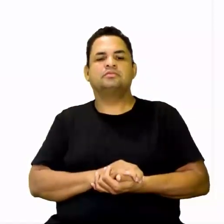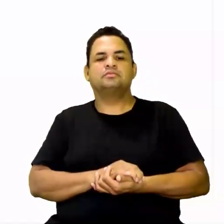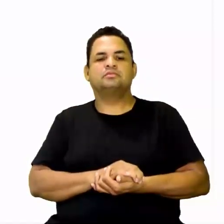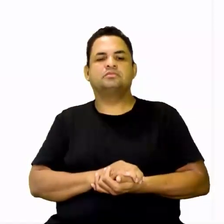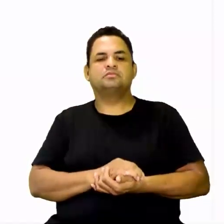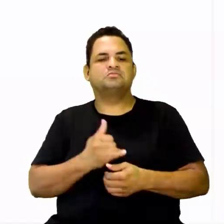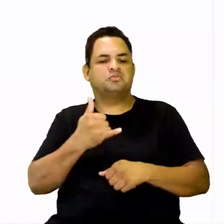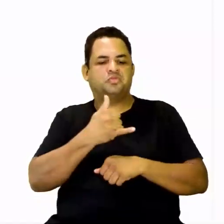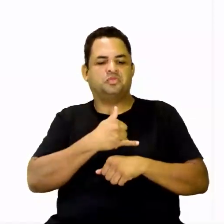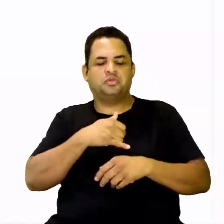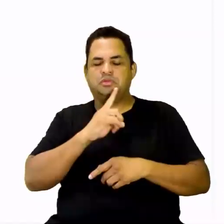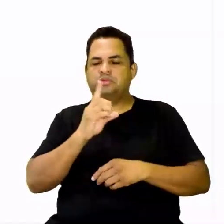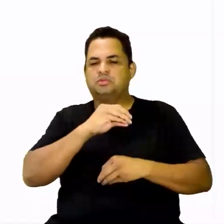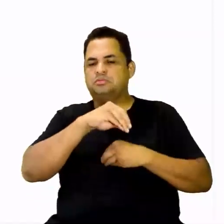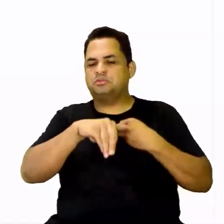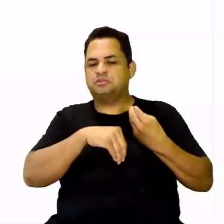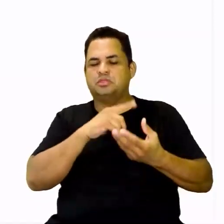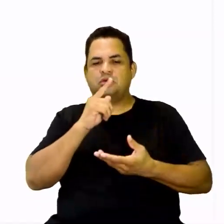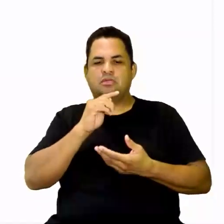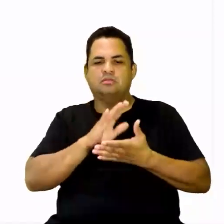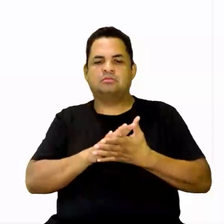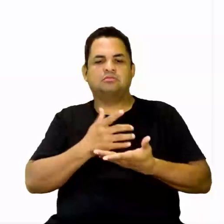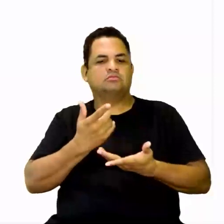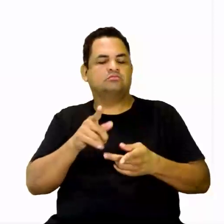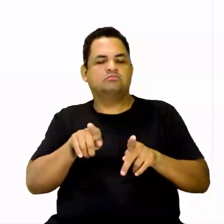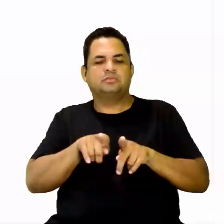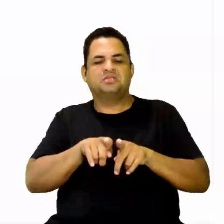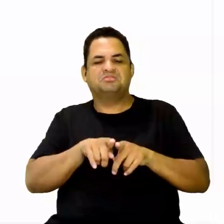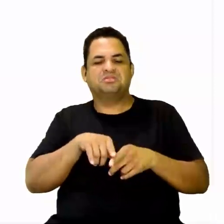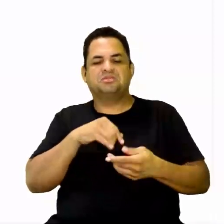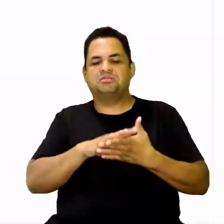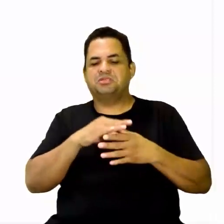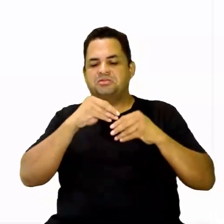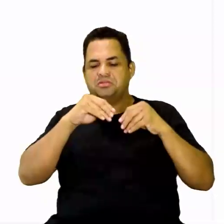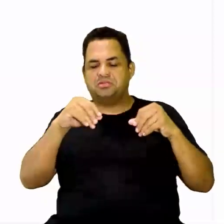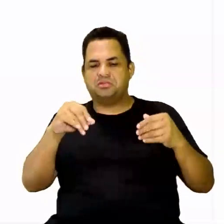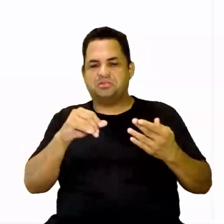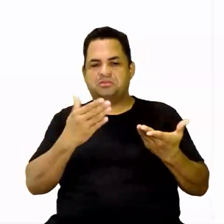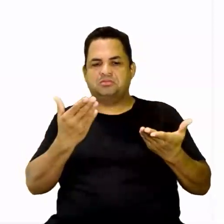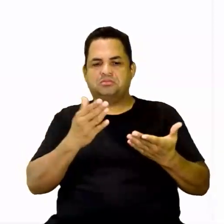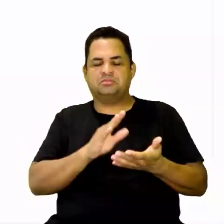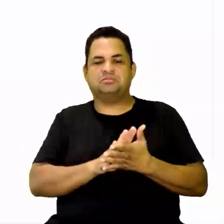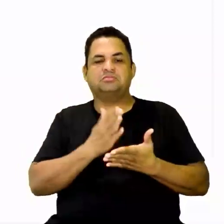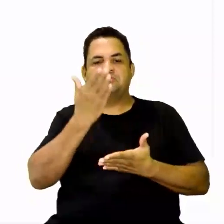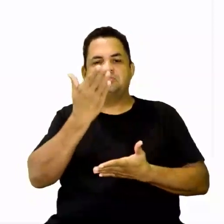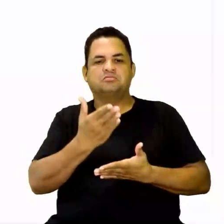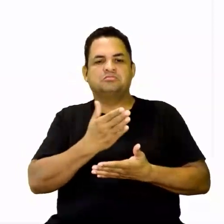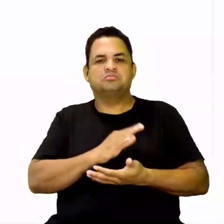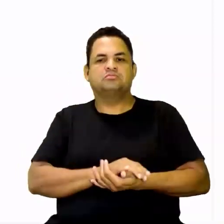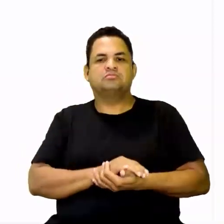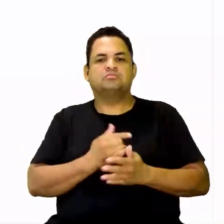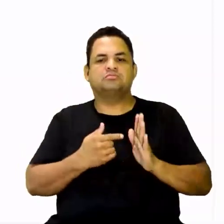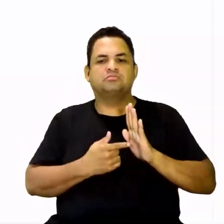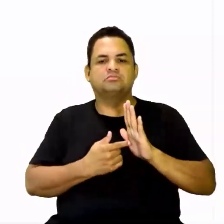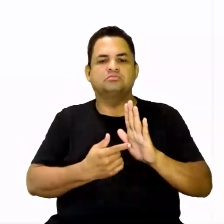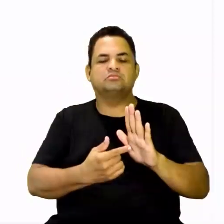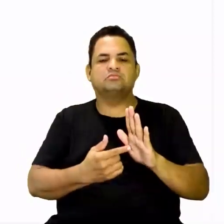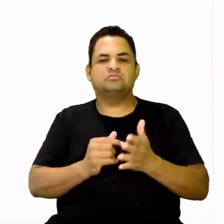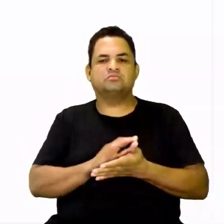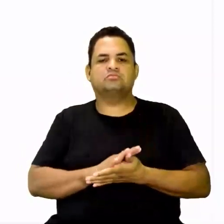se mistura com a água, também a água não se mistura com a areia. E aquele que apresenta